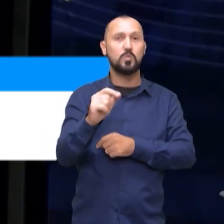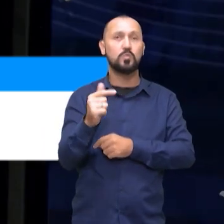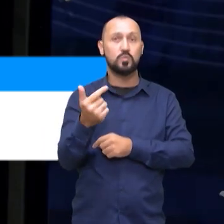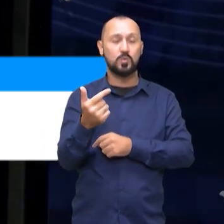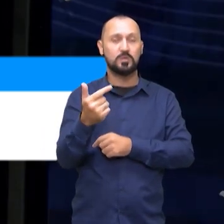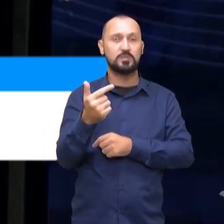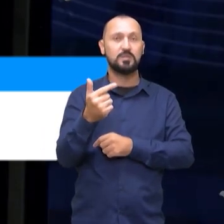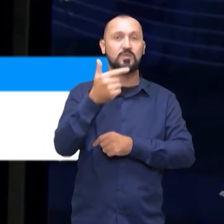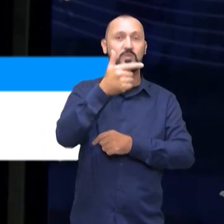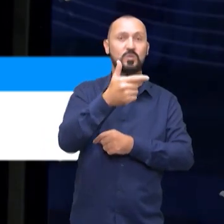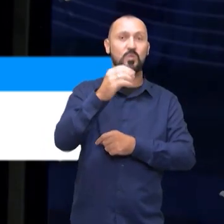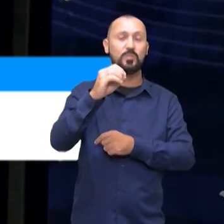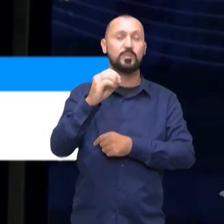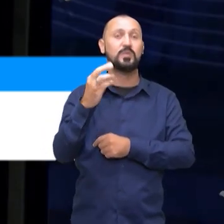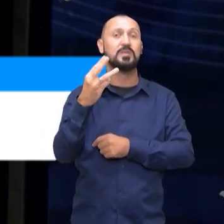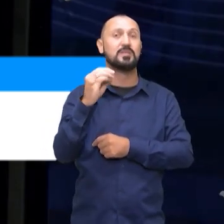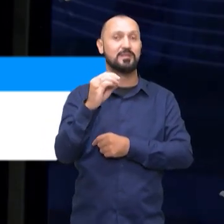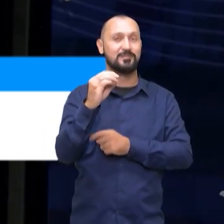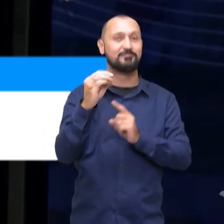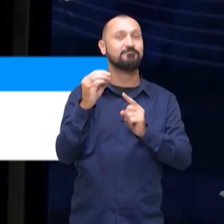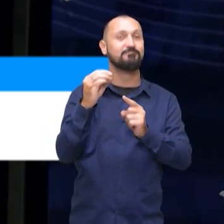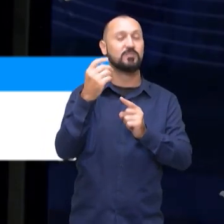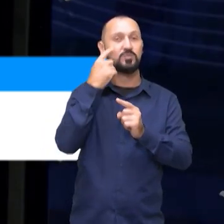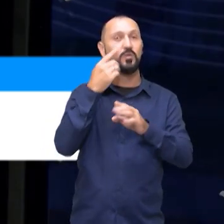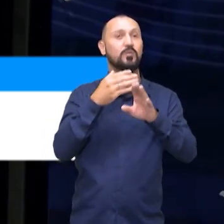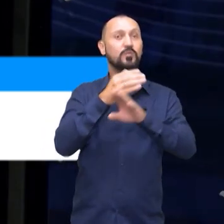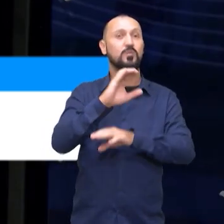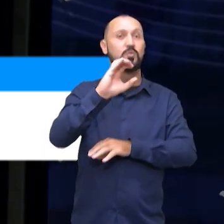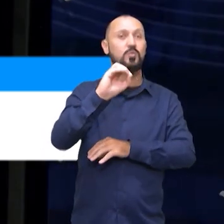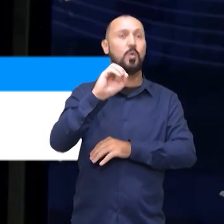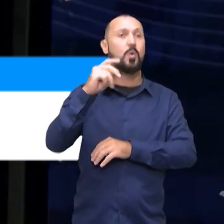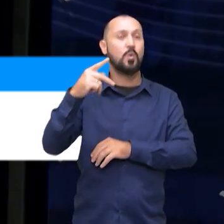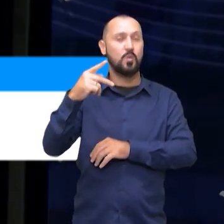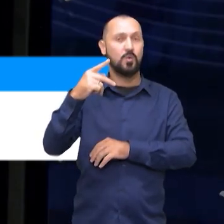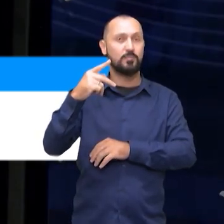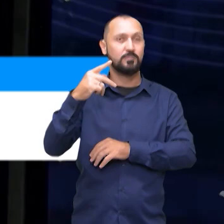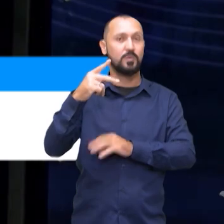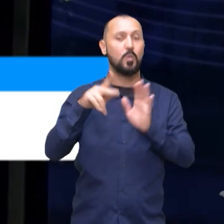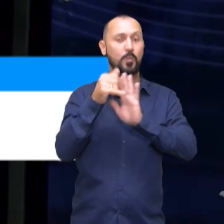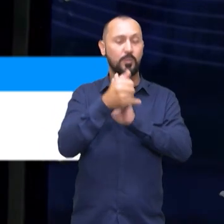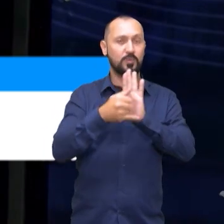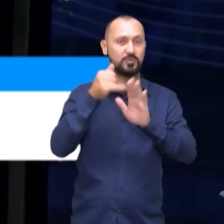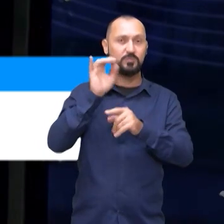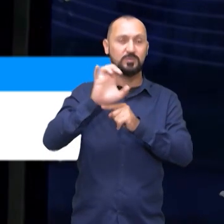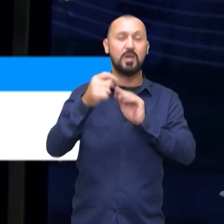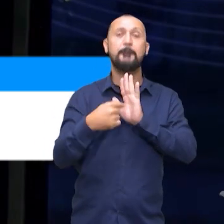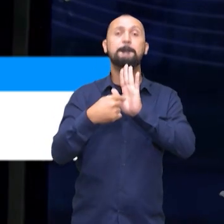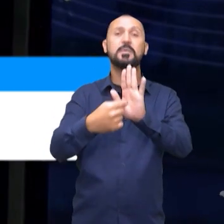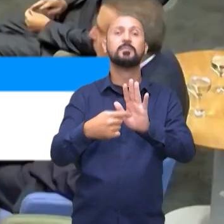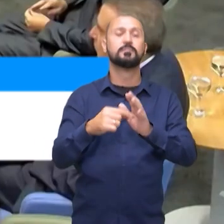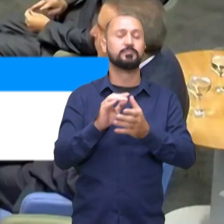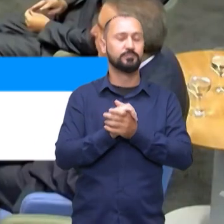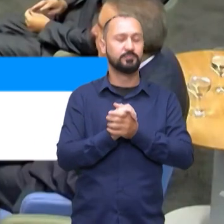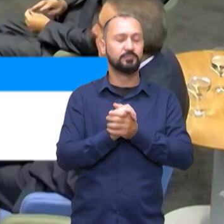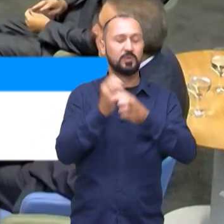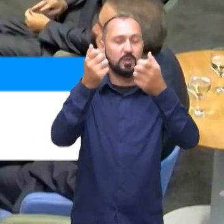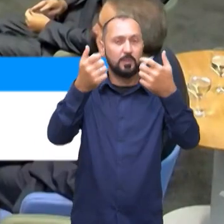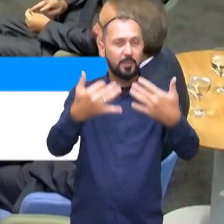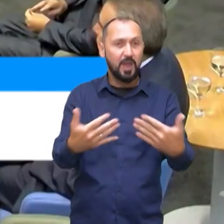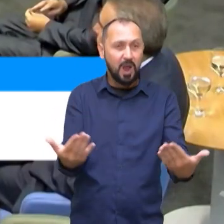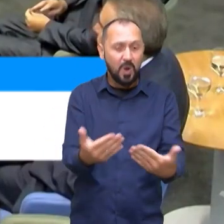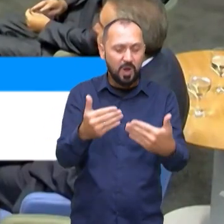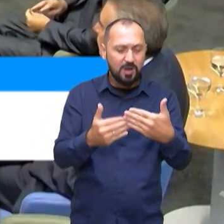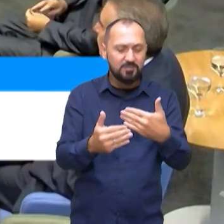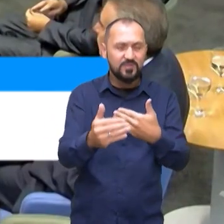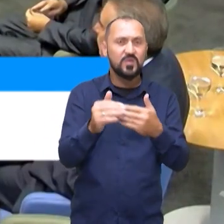Sul Estado carbono neutro em 2030. Eu estive na COP, apresentei o projeto do Estado, e o